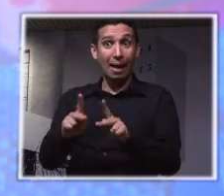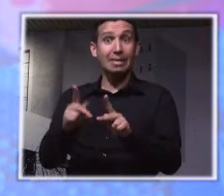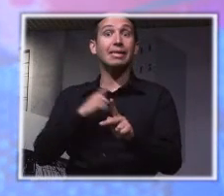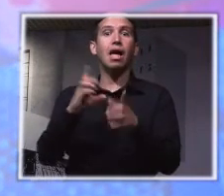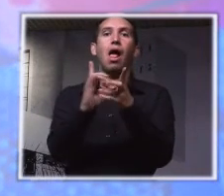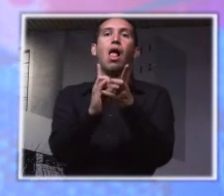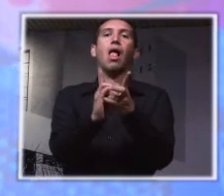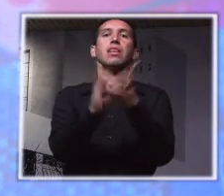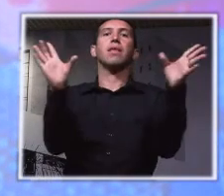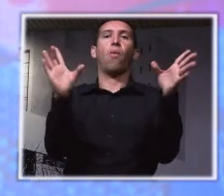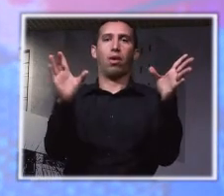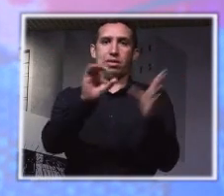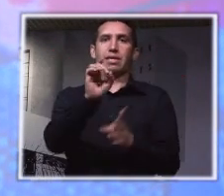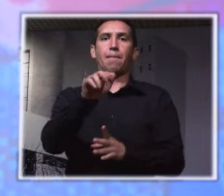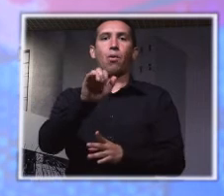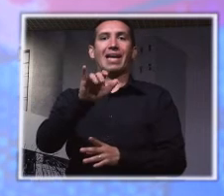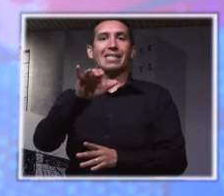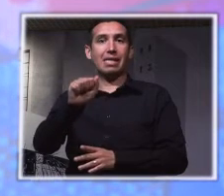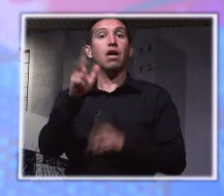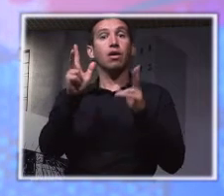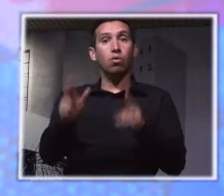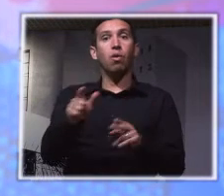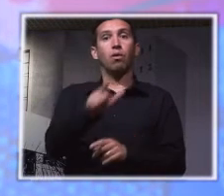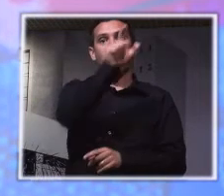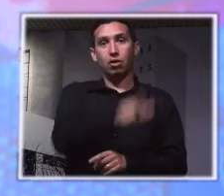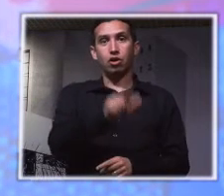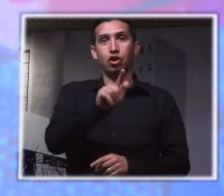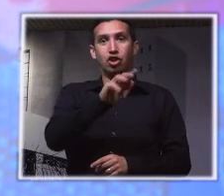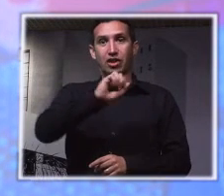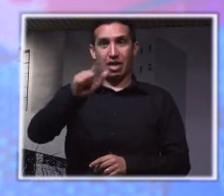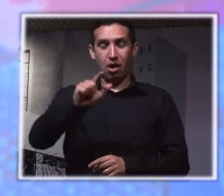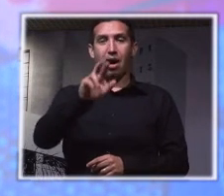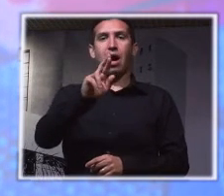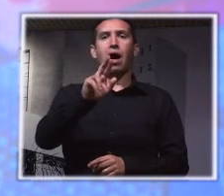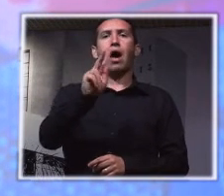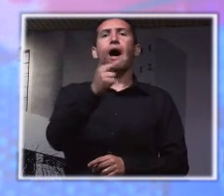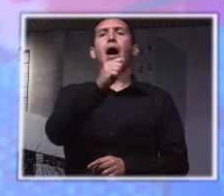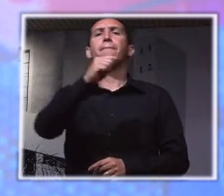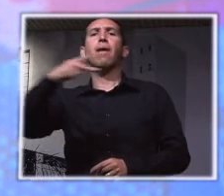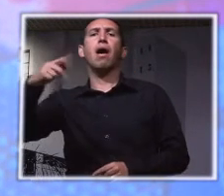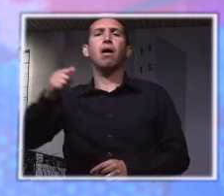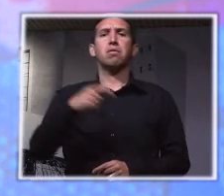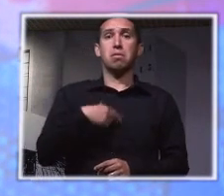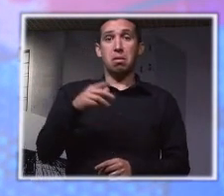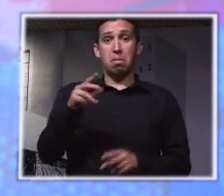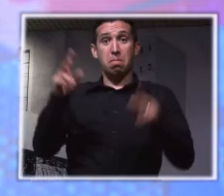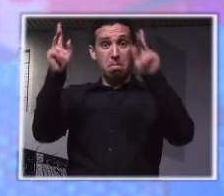democracia, porque afinal, como diz o genial Rapa, paz sem voz não é paz, é